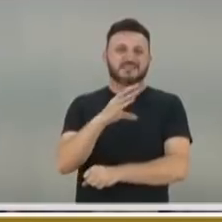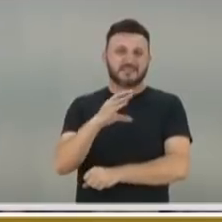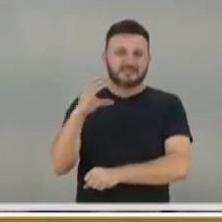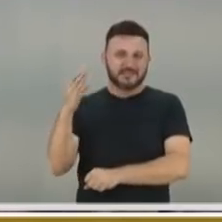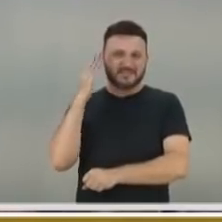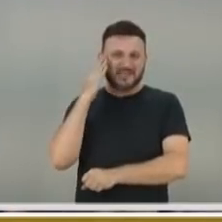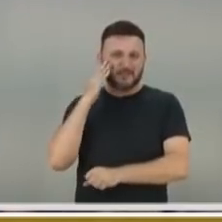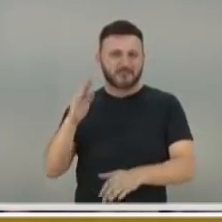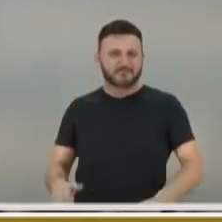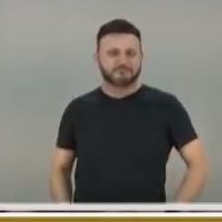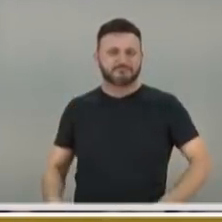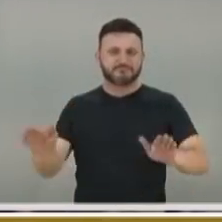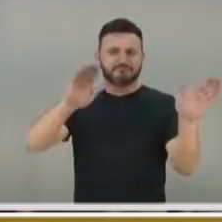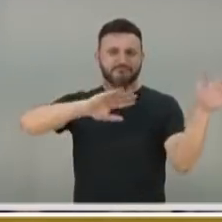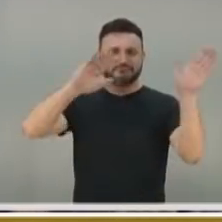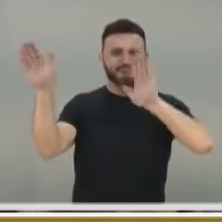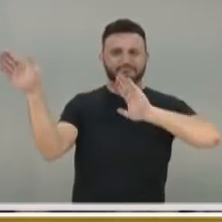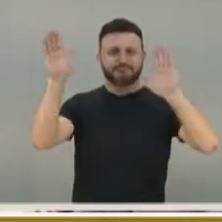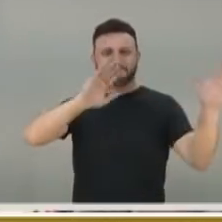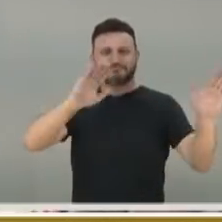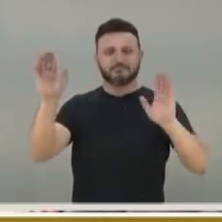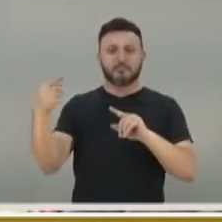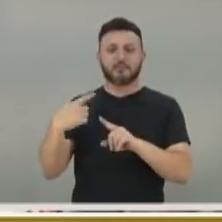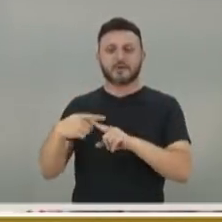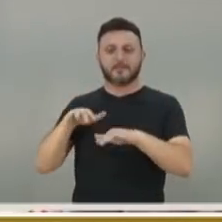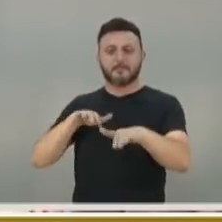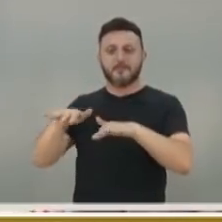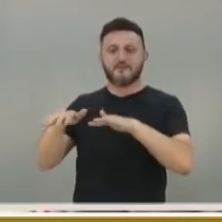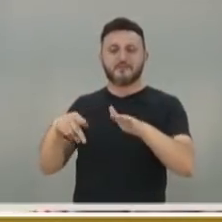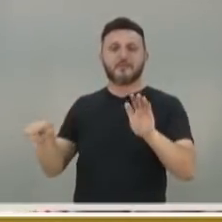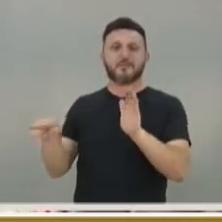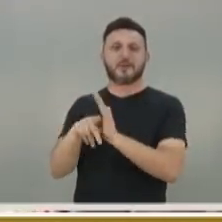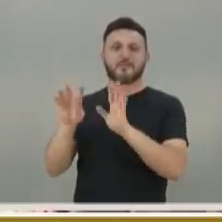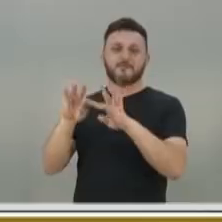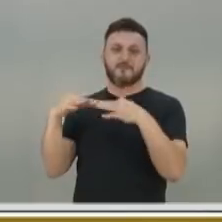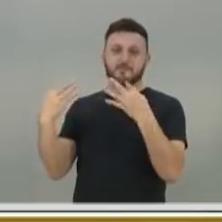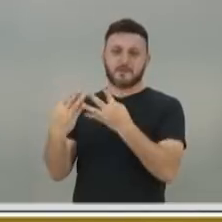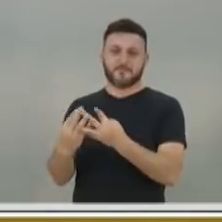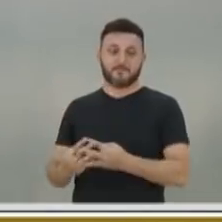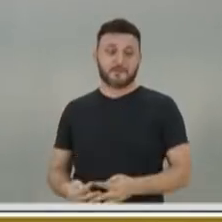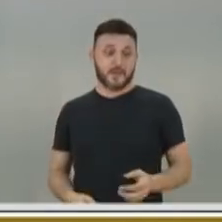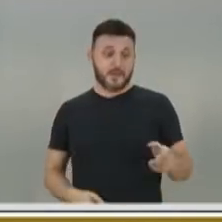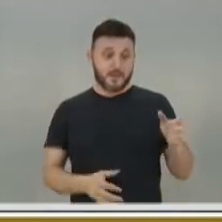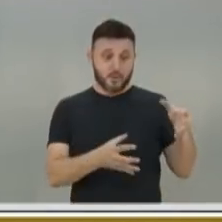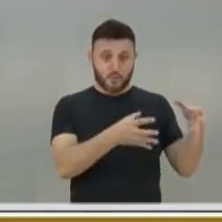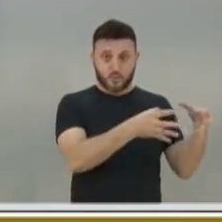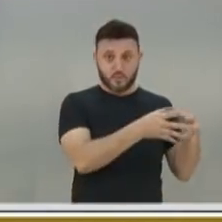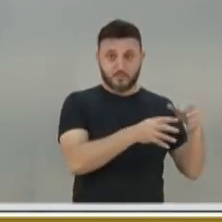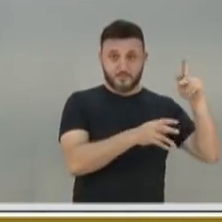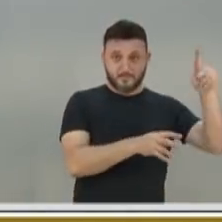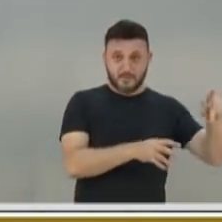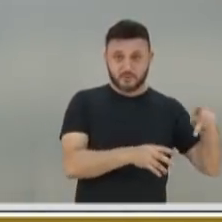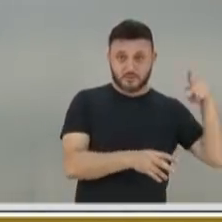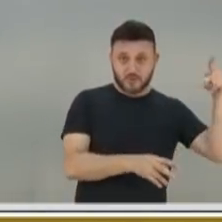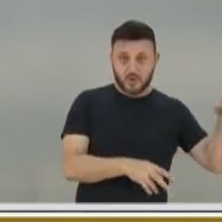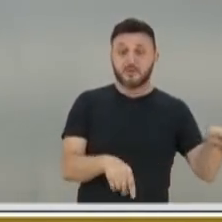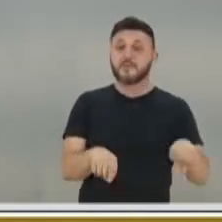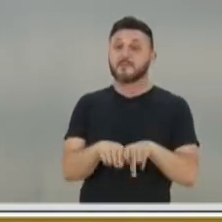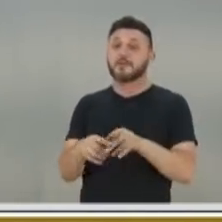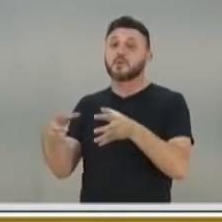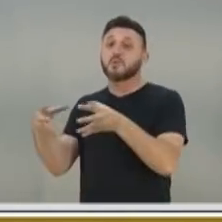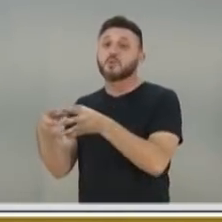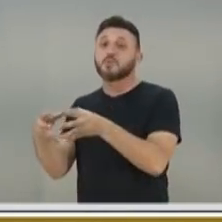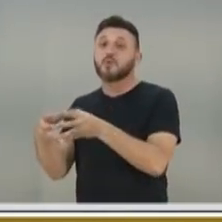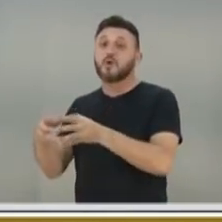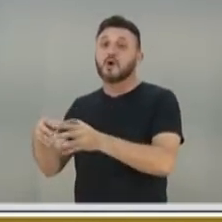com o movimento para as famílias. A pastoral, a renovação. Um pouco de